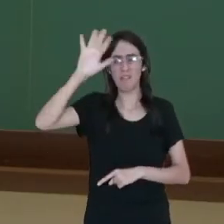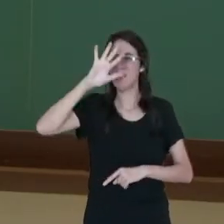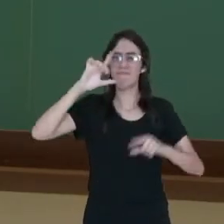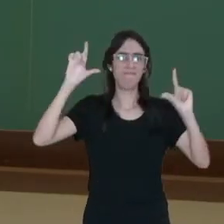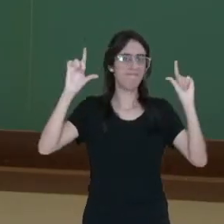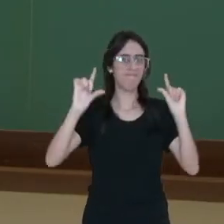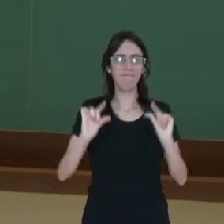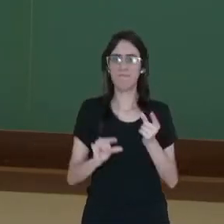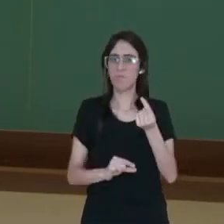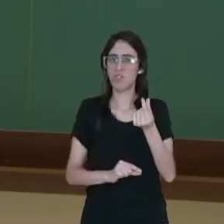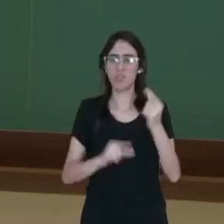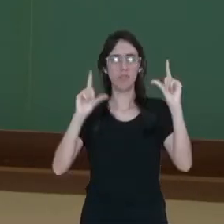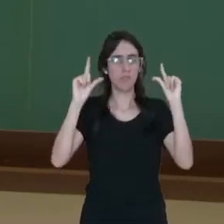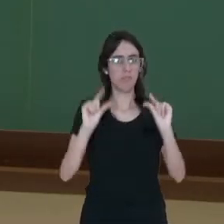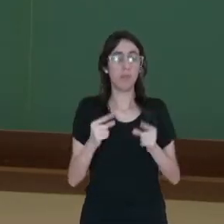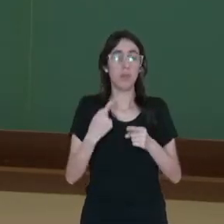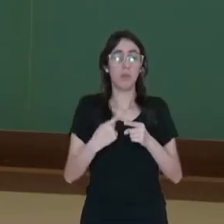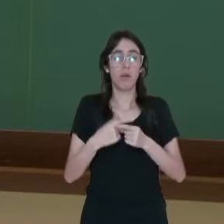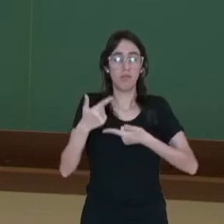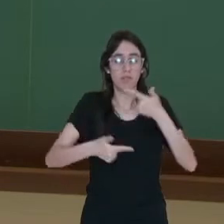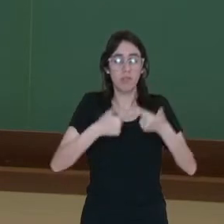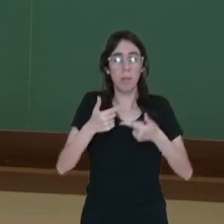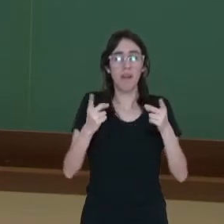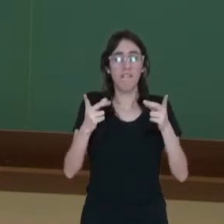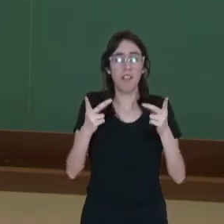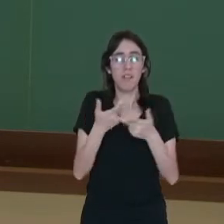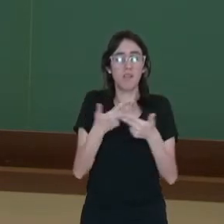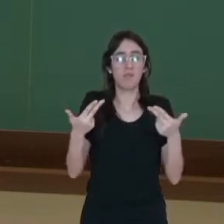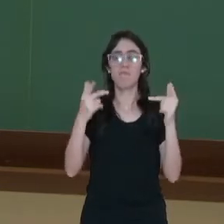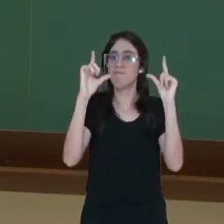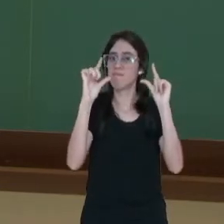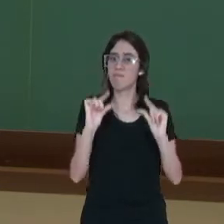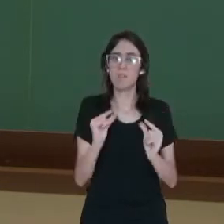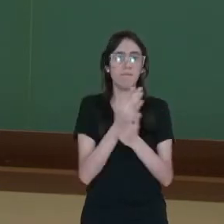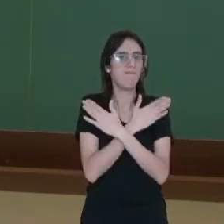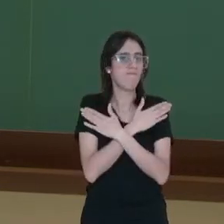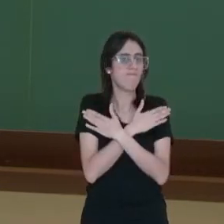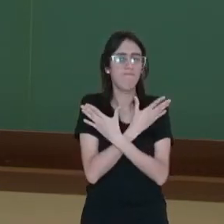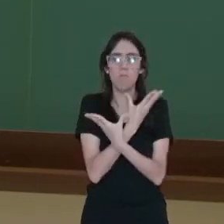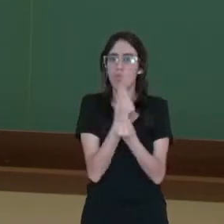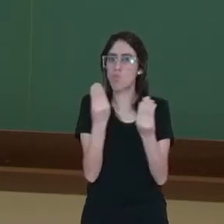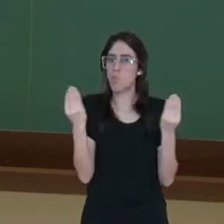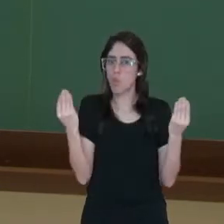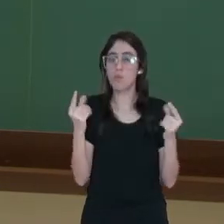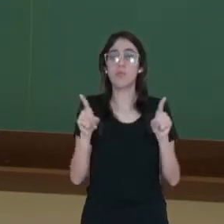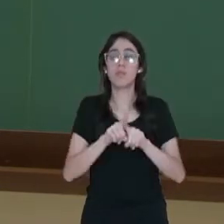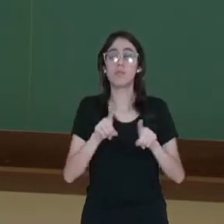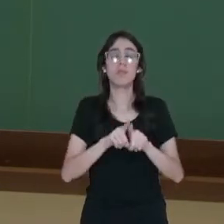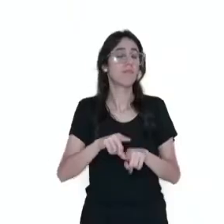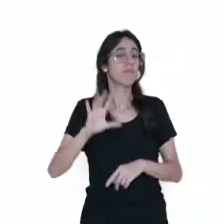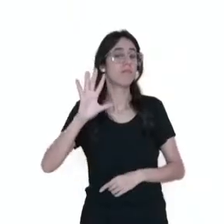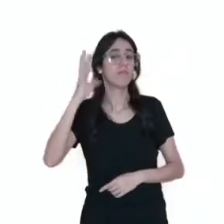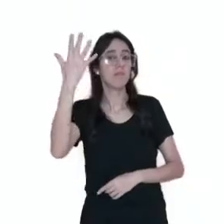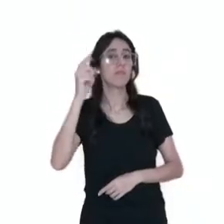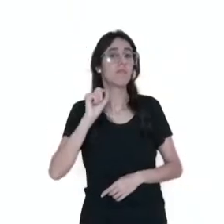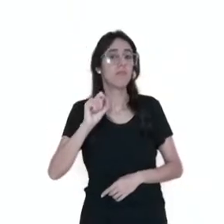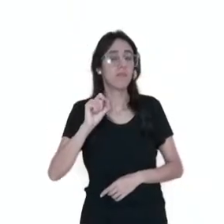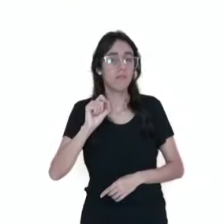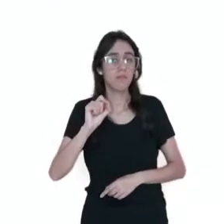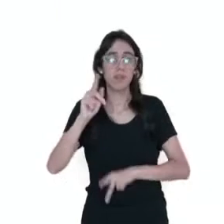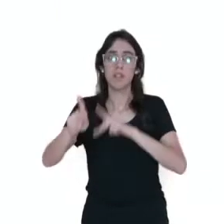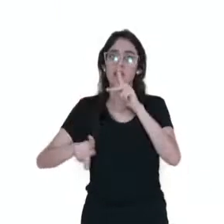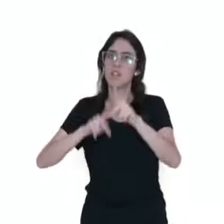baixa produção, por essa baixa venda de produtos, o que gerou desemprego e trouxe junto uma